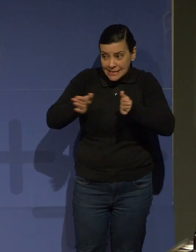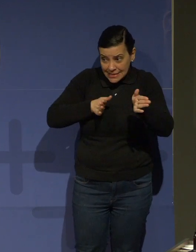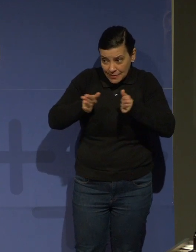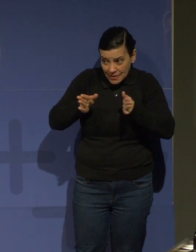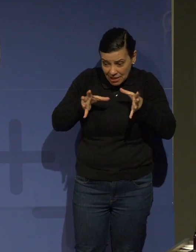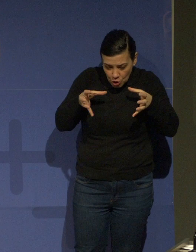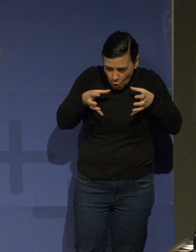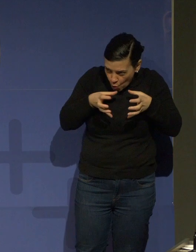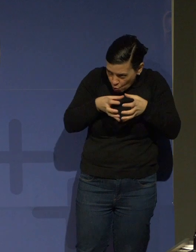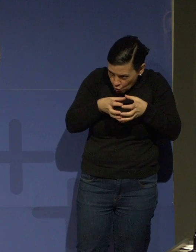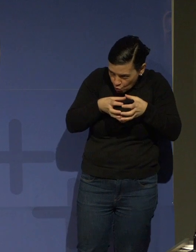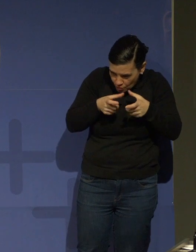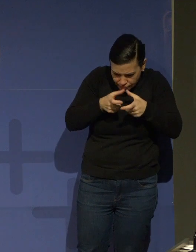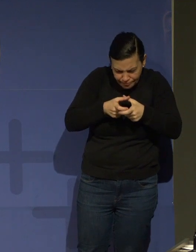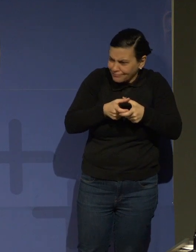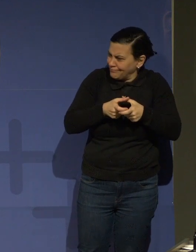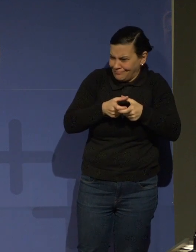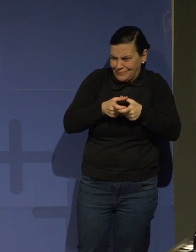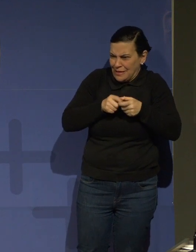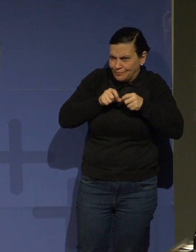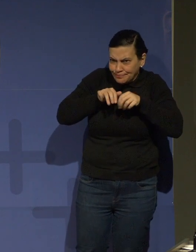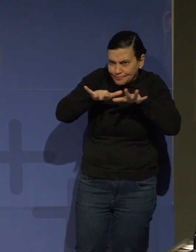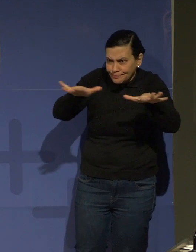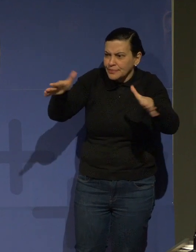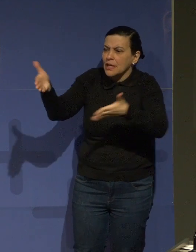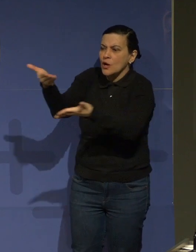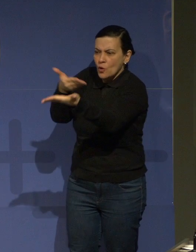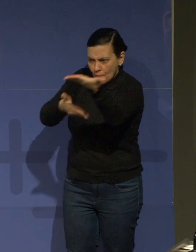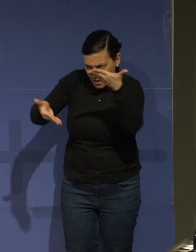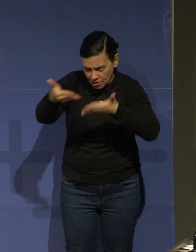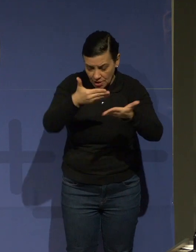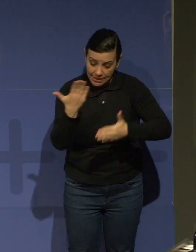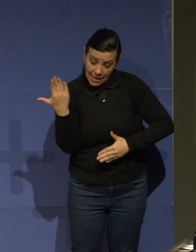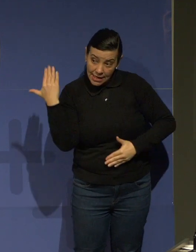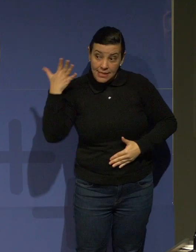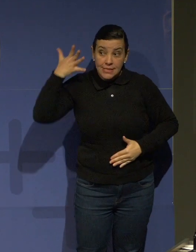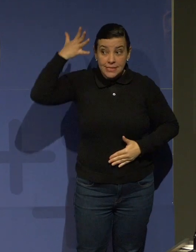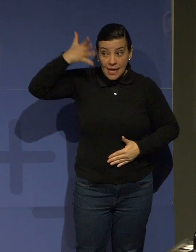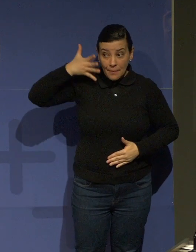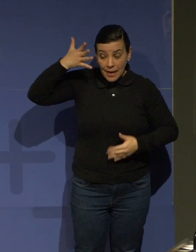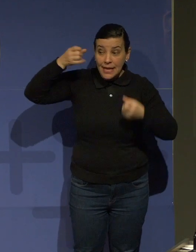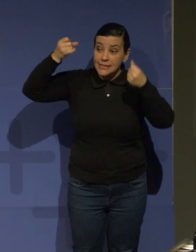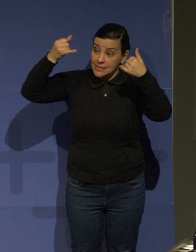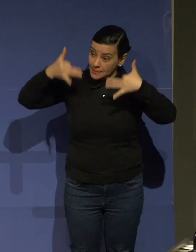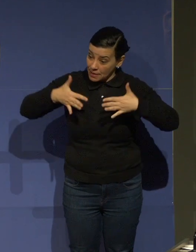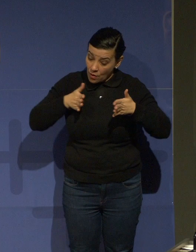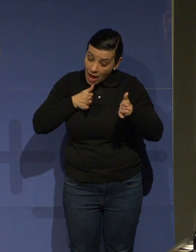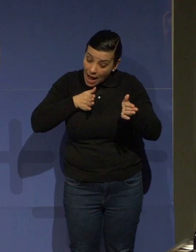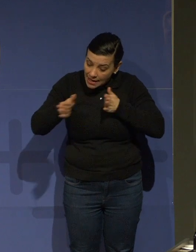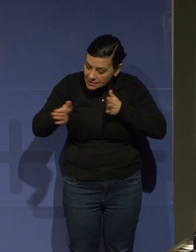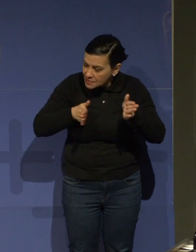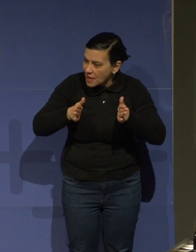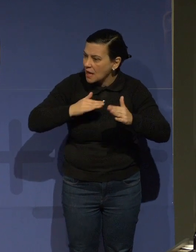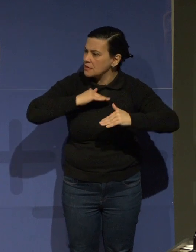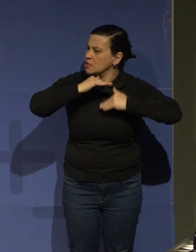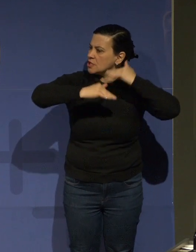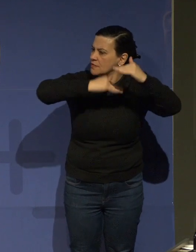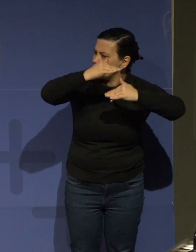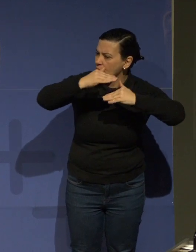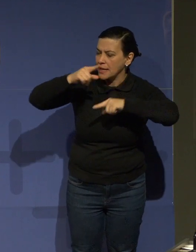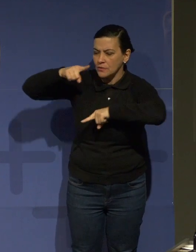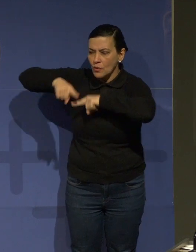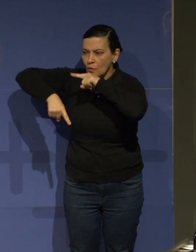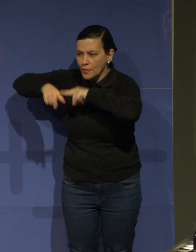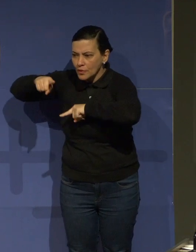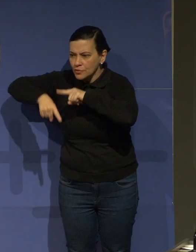ser apenas uma pessoa. Também referenciando aqui a palestra anterior, quando a gente fala de acessibilidade em desenvolvimento ou em produto, normalmente as pessoas pensam